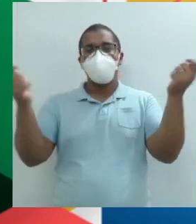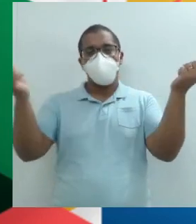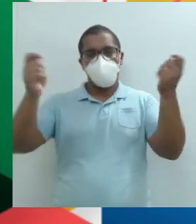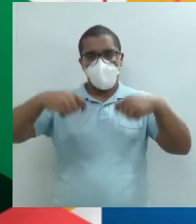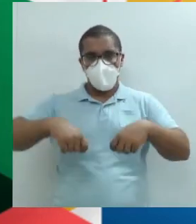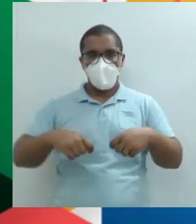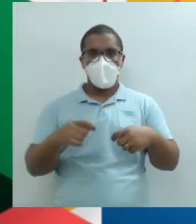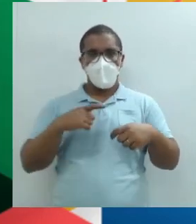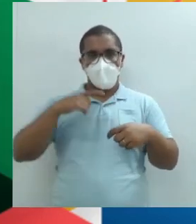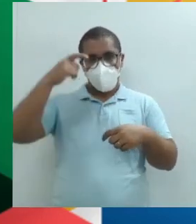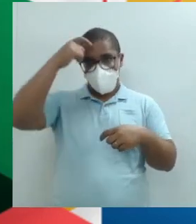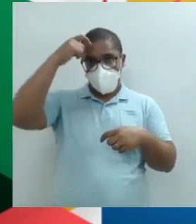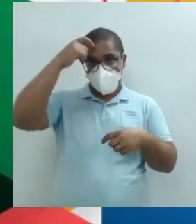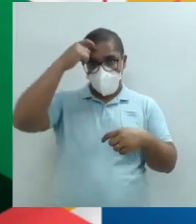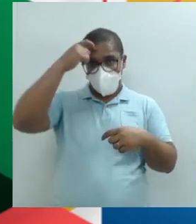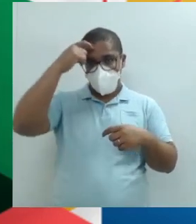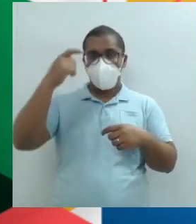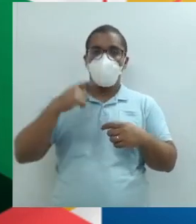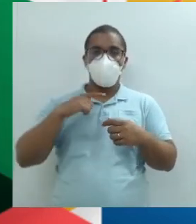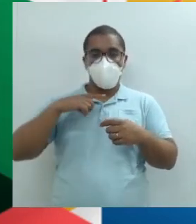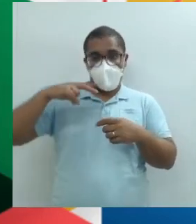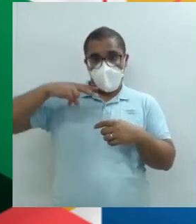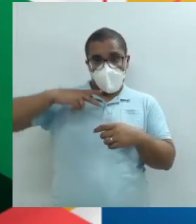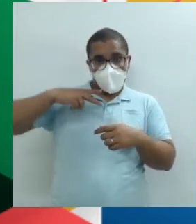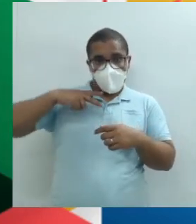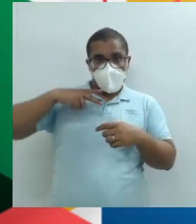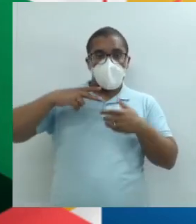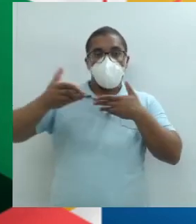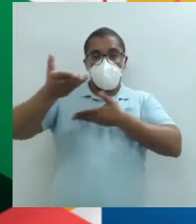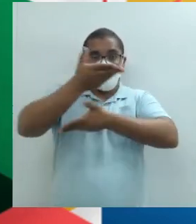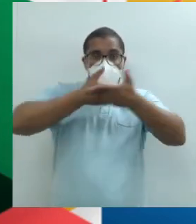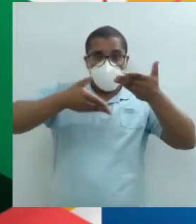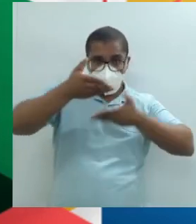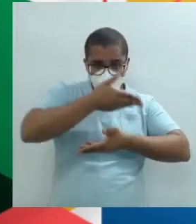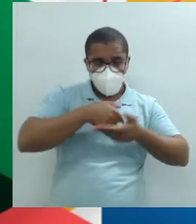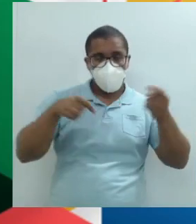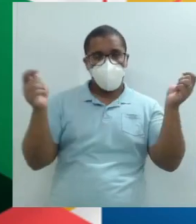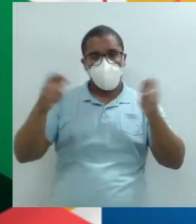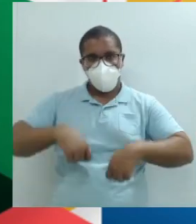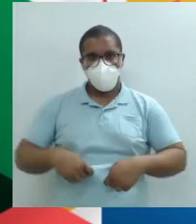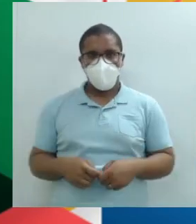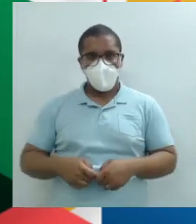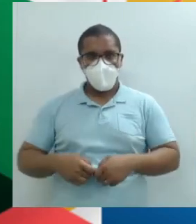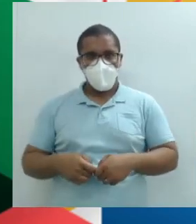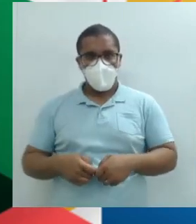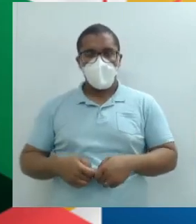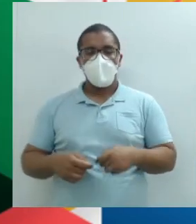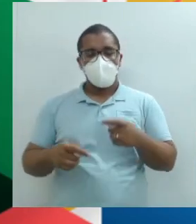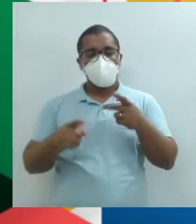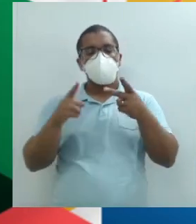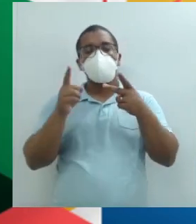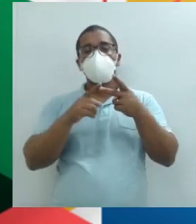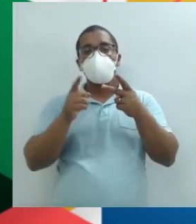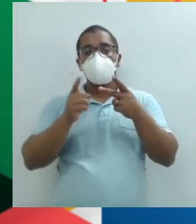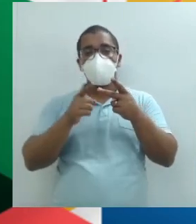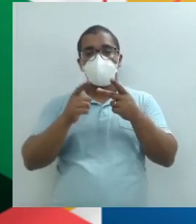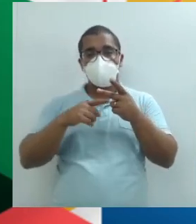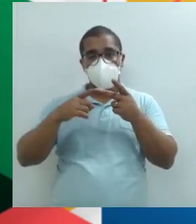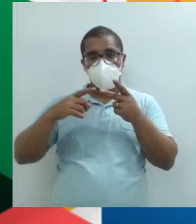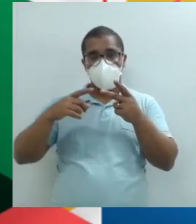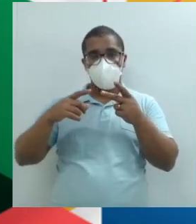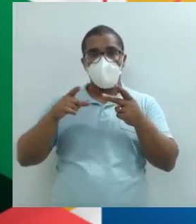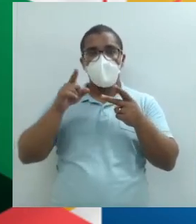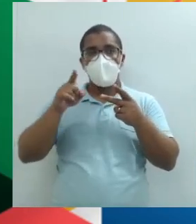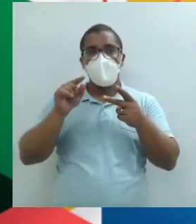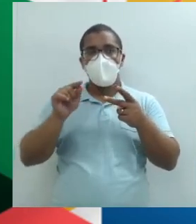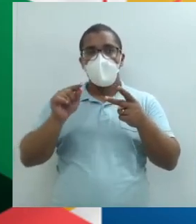competências, tanto a cognição quanto a interpessoal e a intrapessoal. Vamos dar uma olhada aqui na interpessoal, o que é que